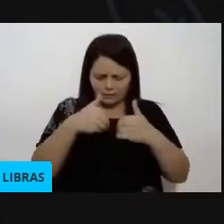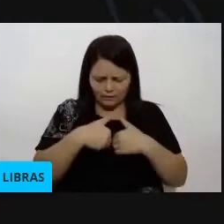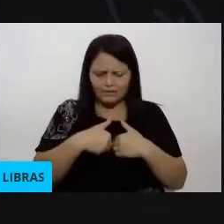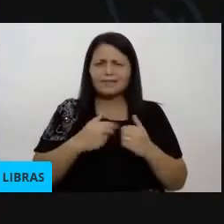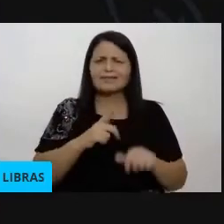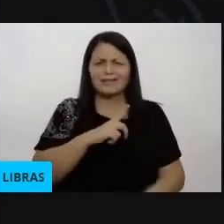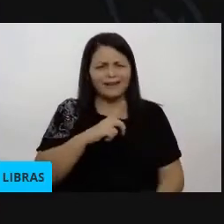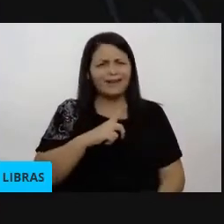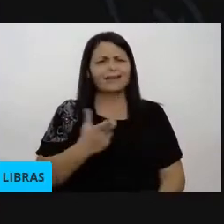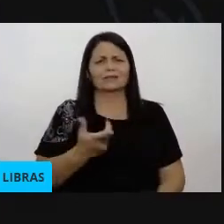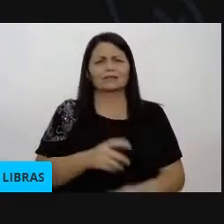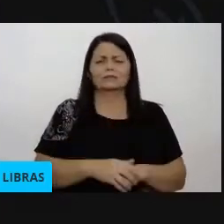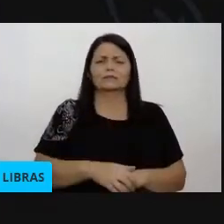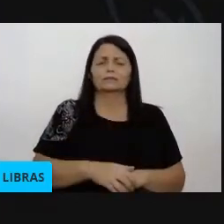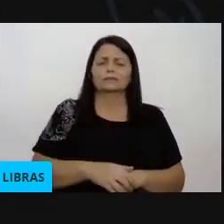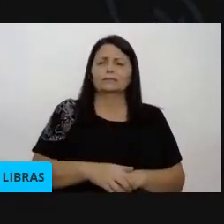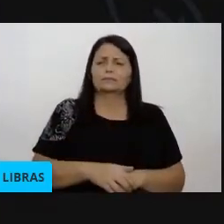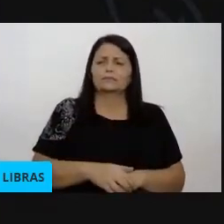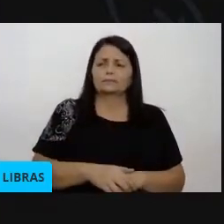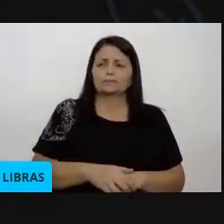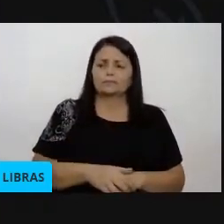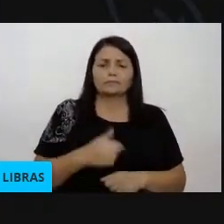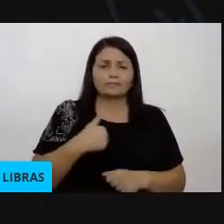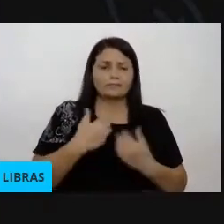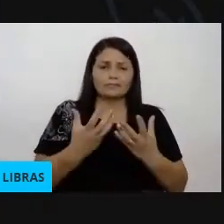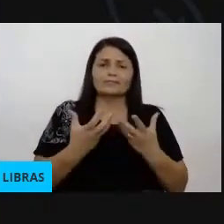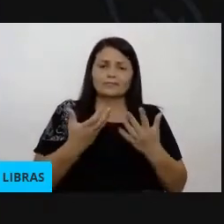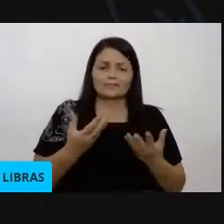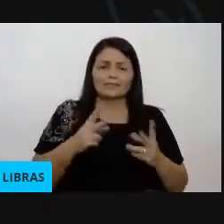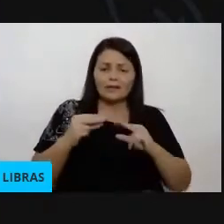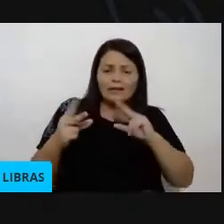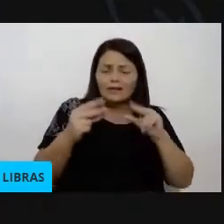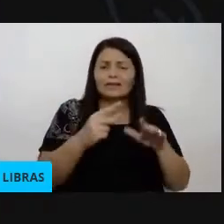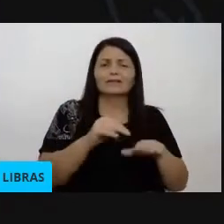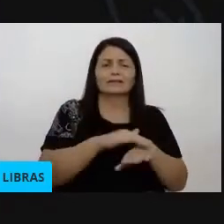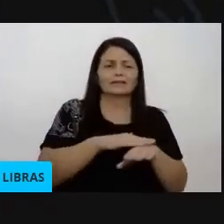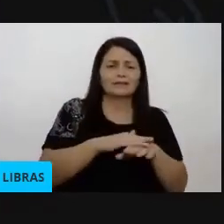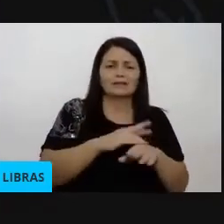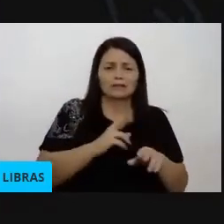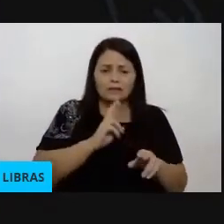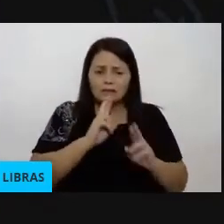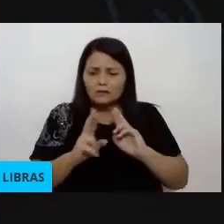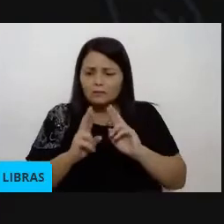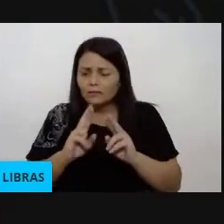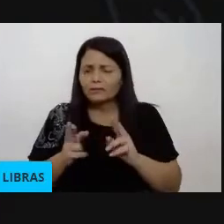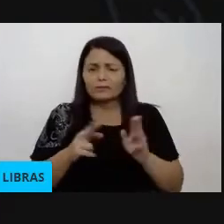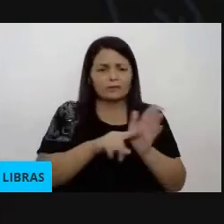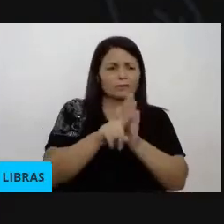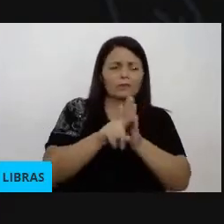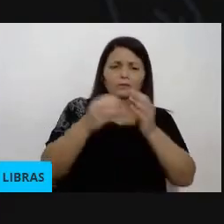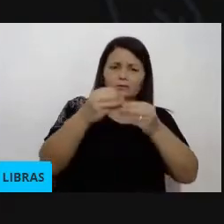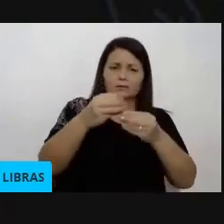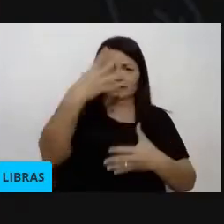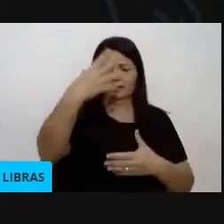Bom, eu queria muito, a gente pudesse conversar, eu queria muito poder responder as perguntas,